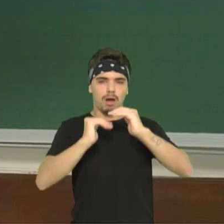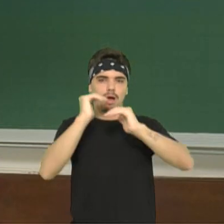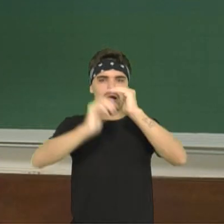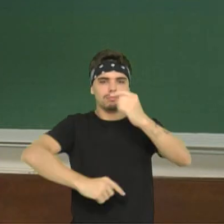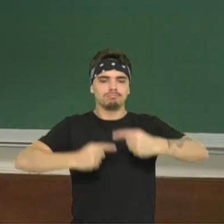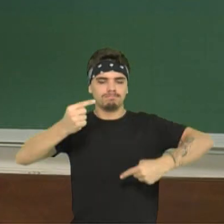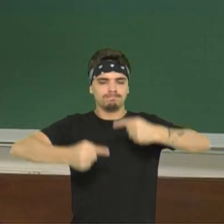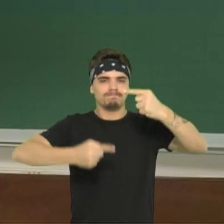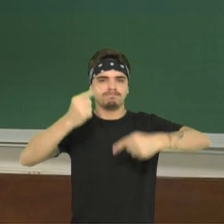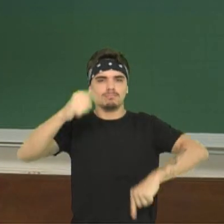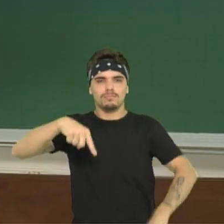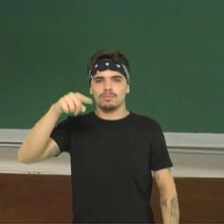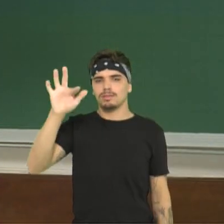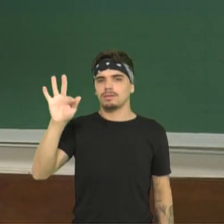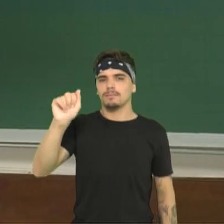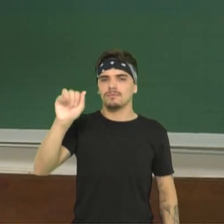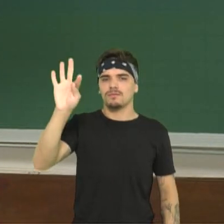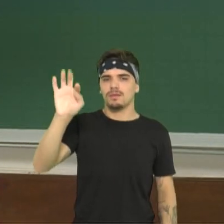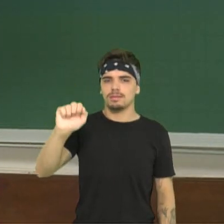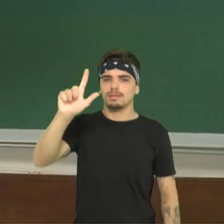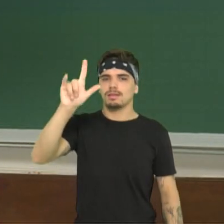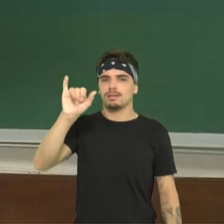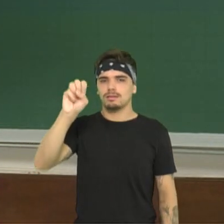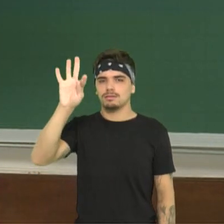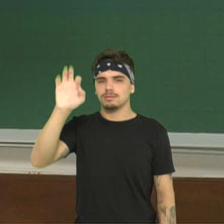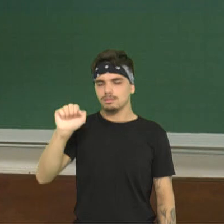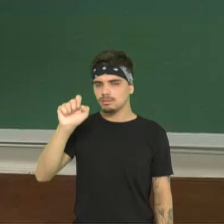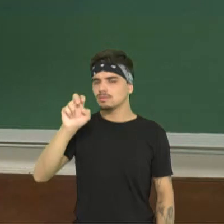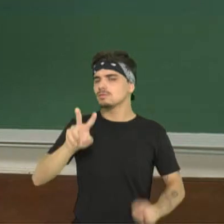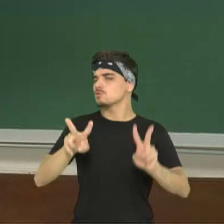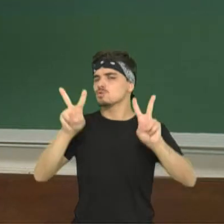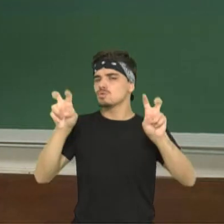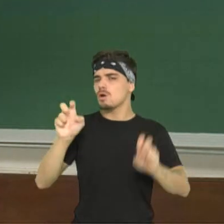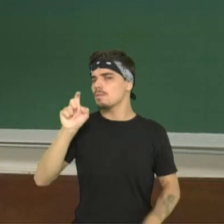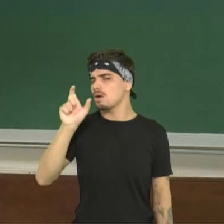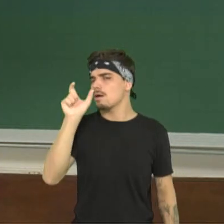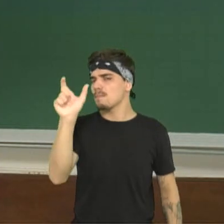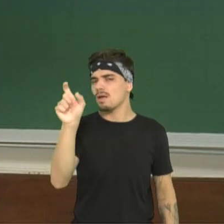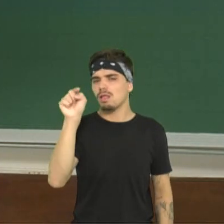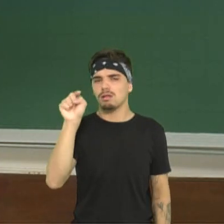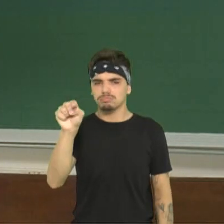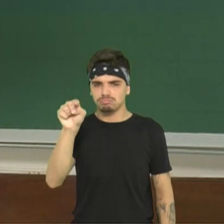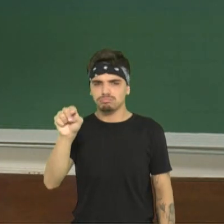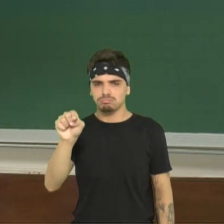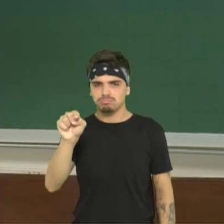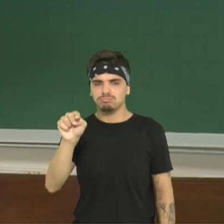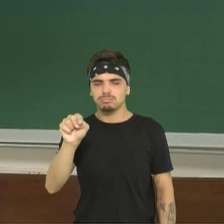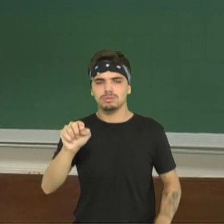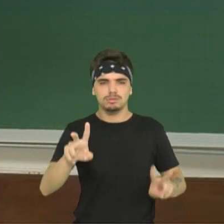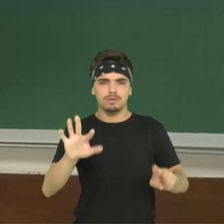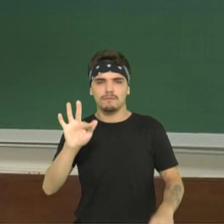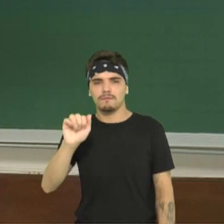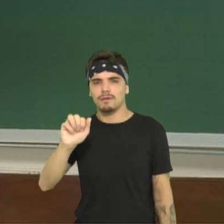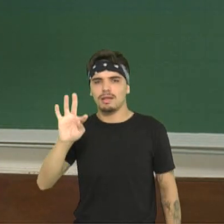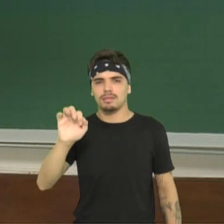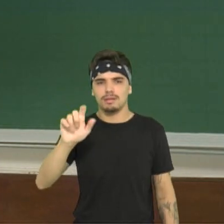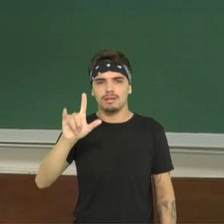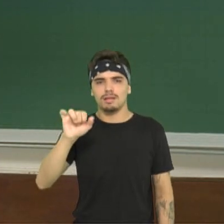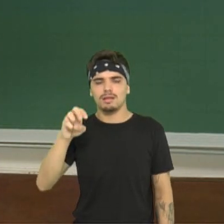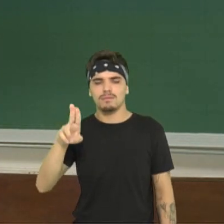ela chama de discurso fatalista. Sobre o discurso fatalista, ou seja, a gente entende fatalismo como aquilo